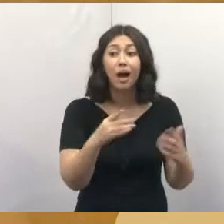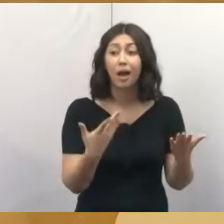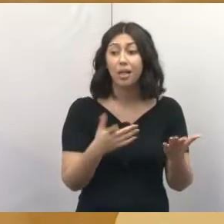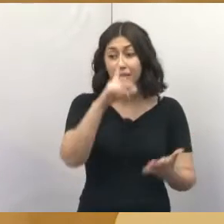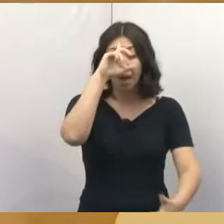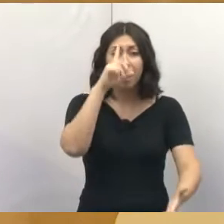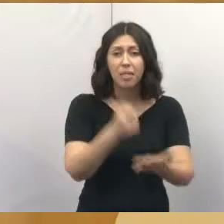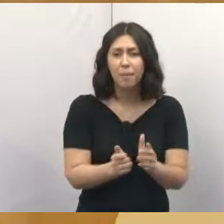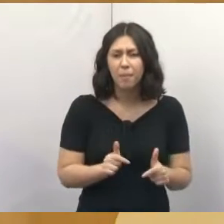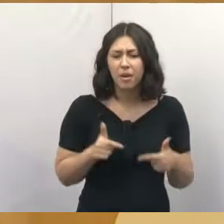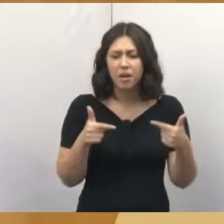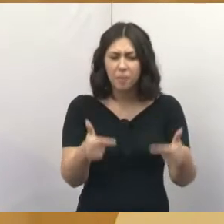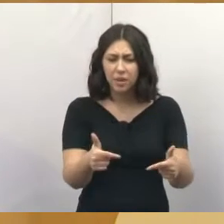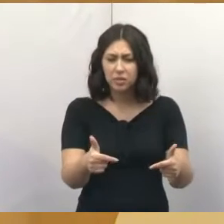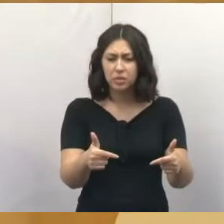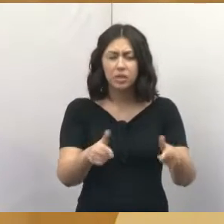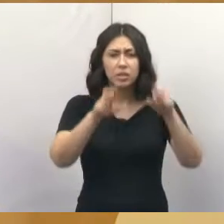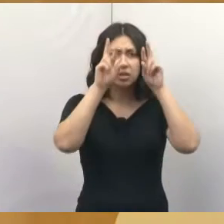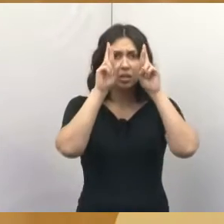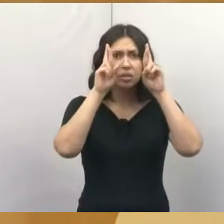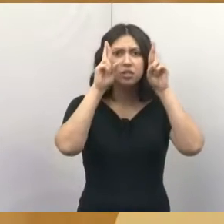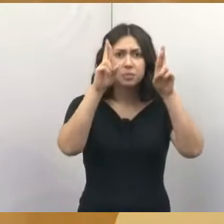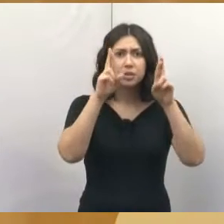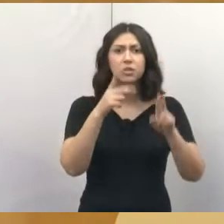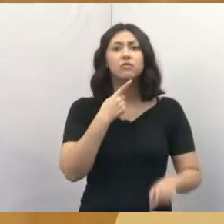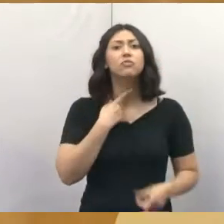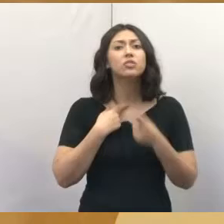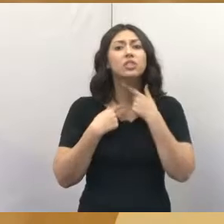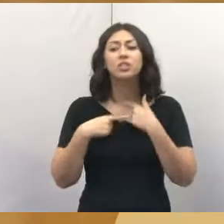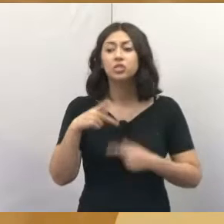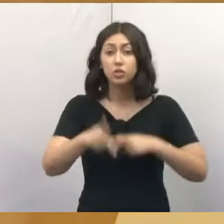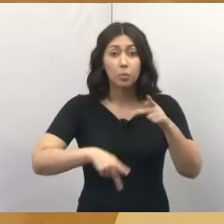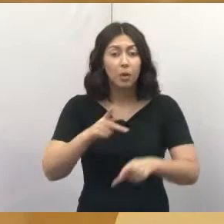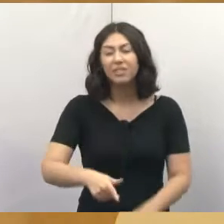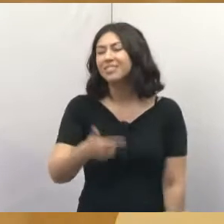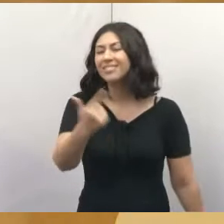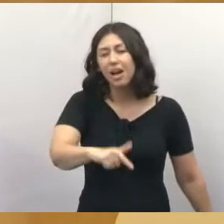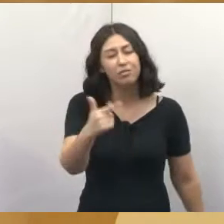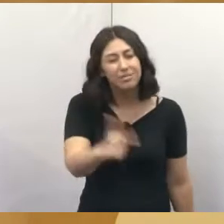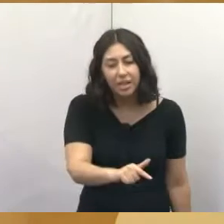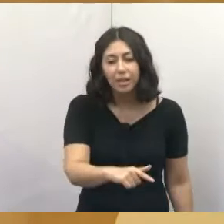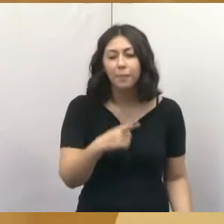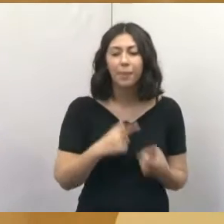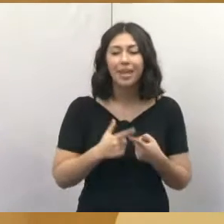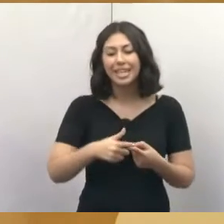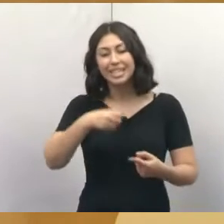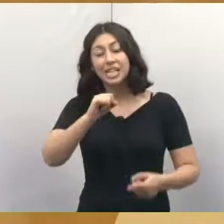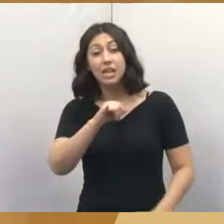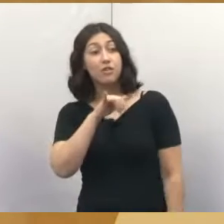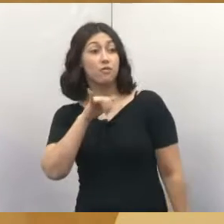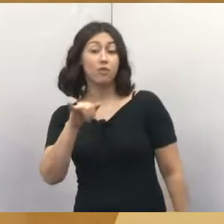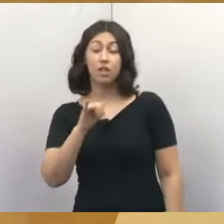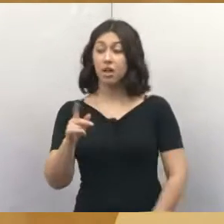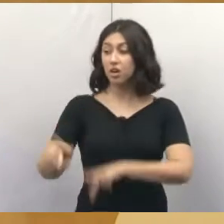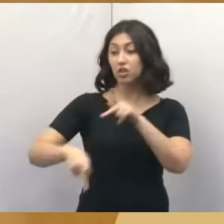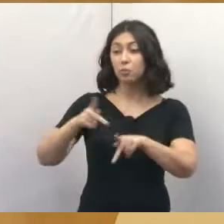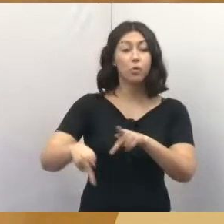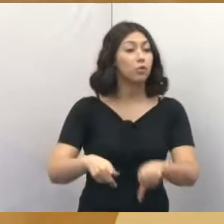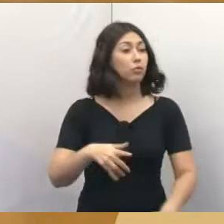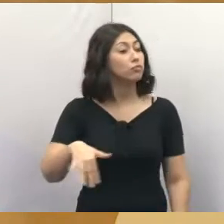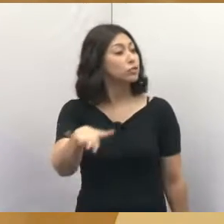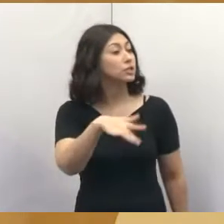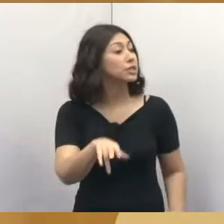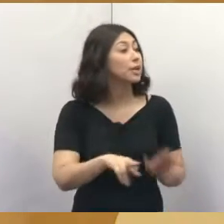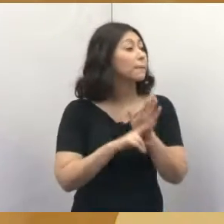decisões e posicionamento, em respeito à vontade popular, não tem vontade popular, porque se falar lá fora para o povo o que representa